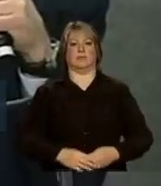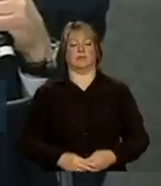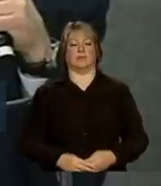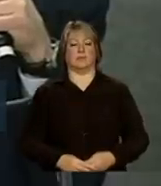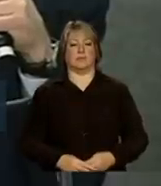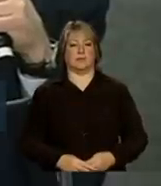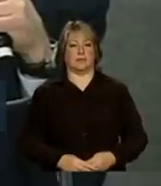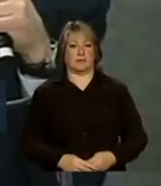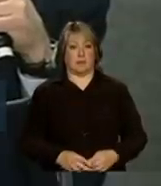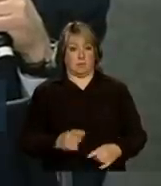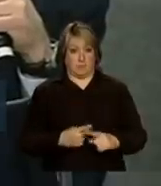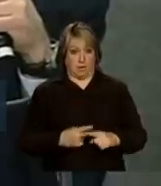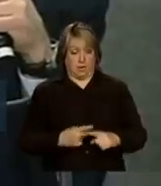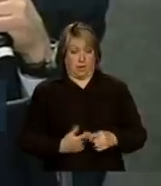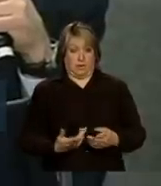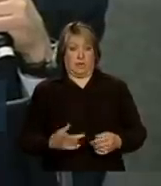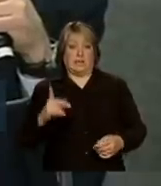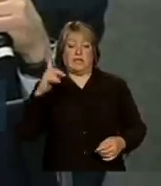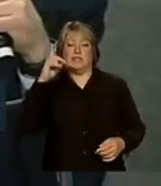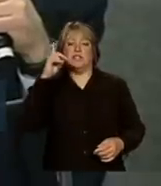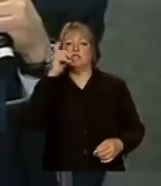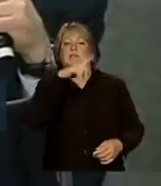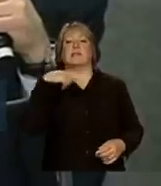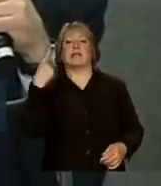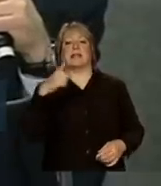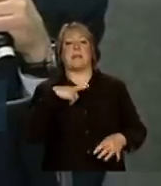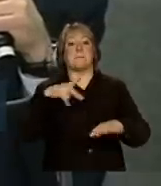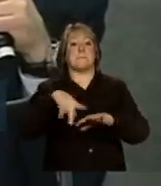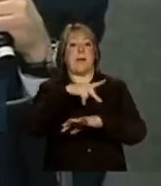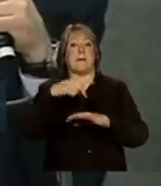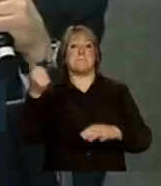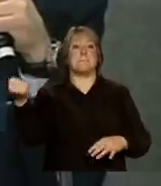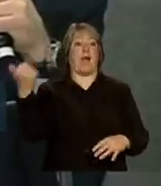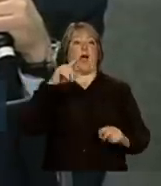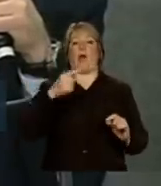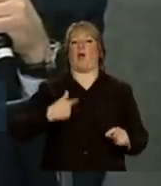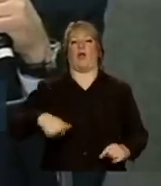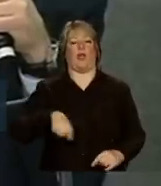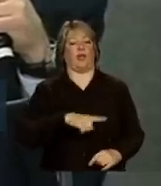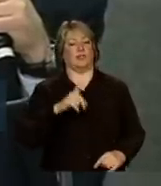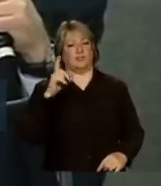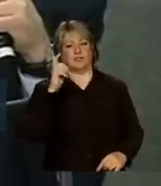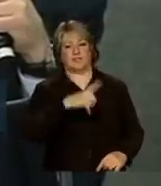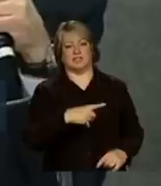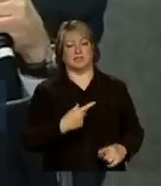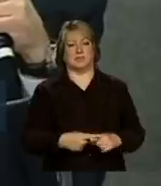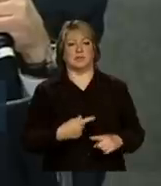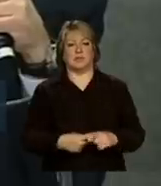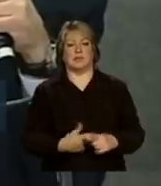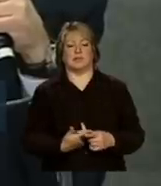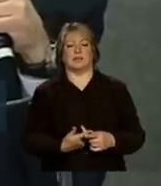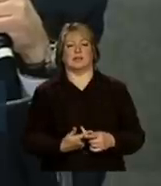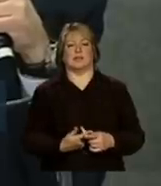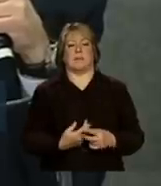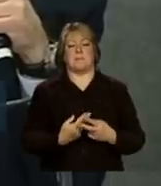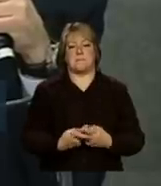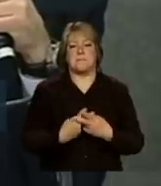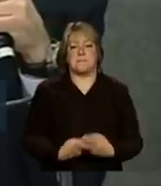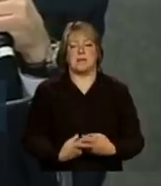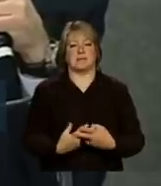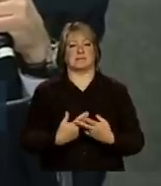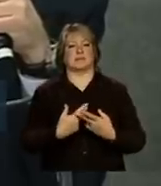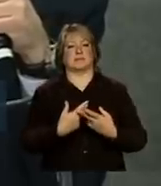vou dizer dificilmente tem país melhor que o nosso Tá certo seja nas suas características tolerâncias